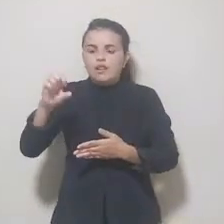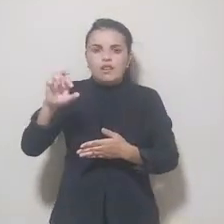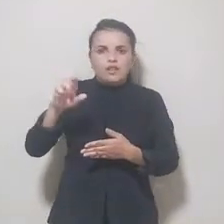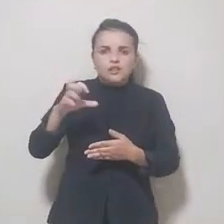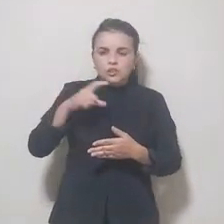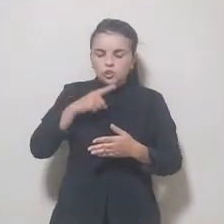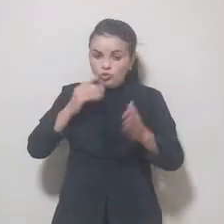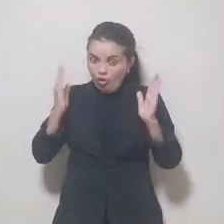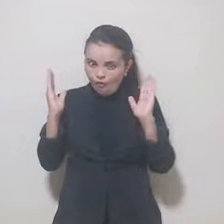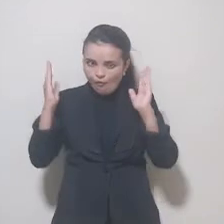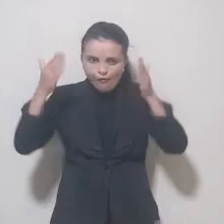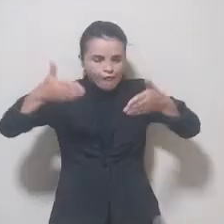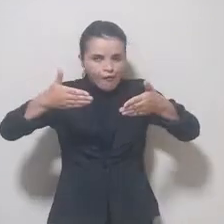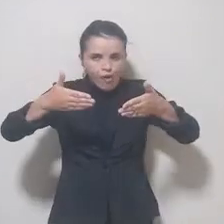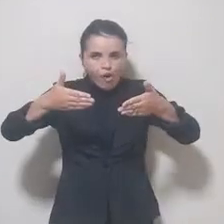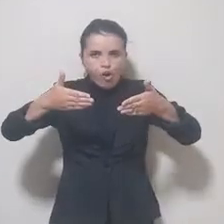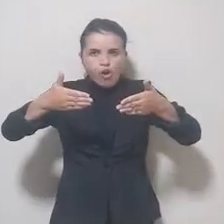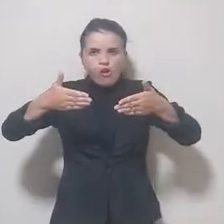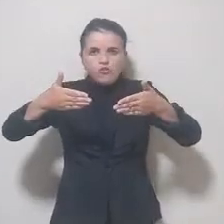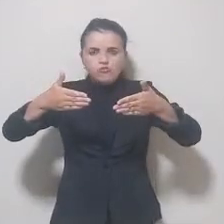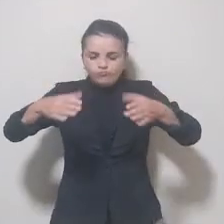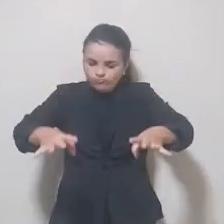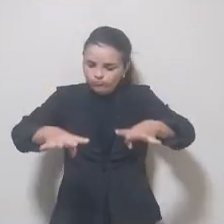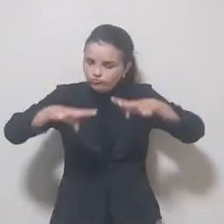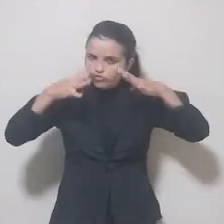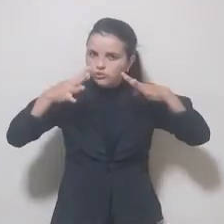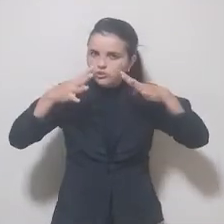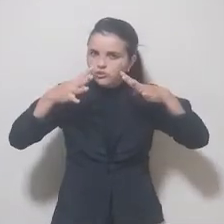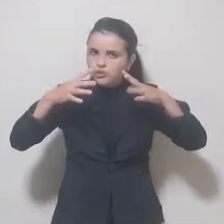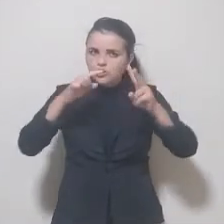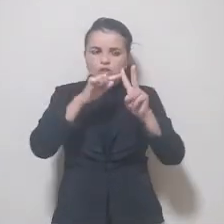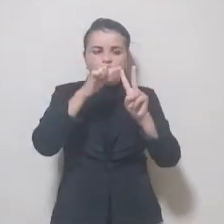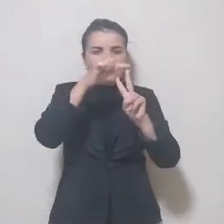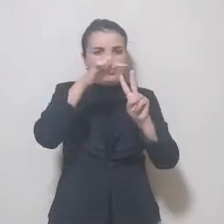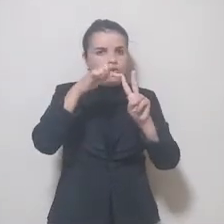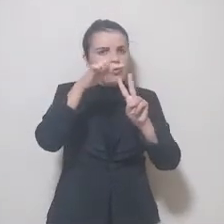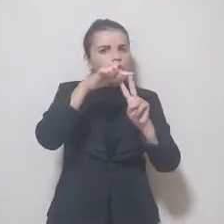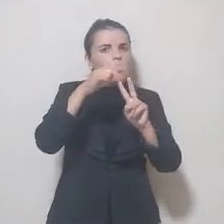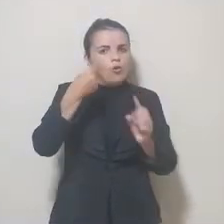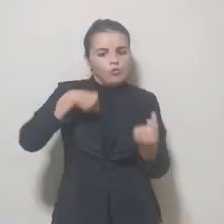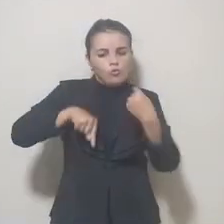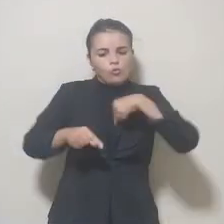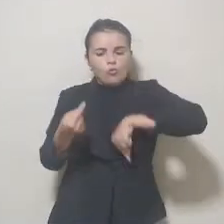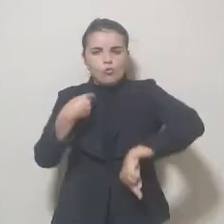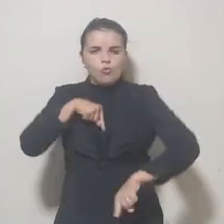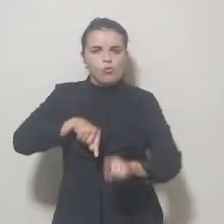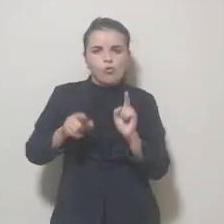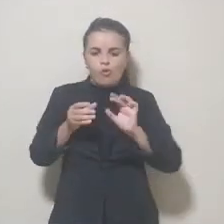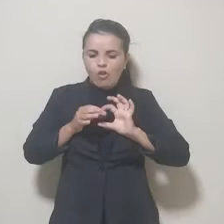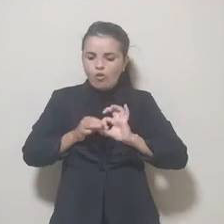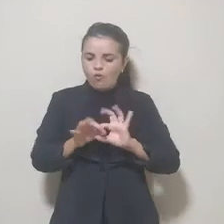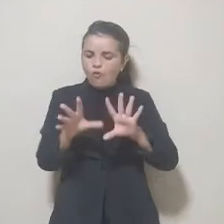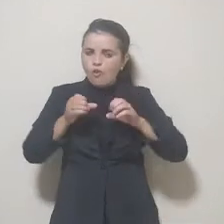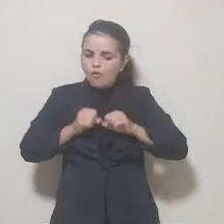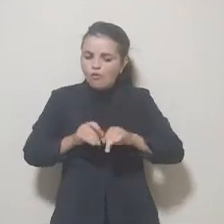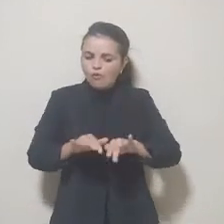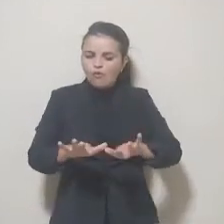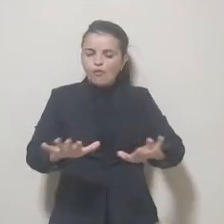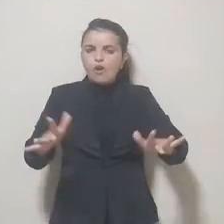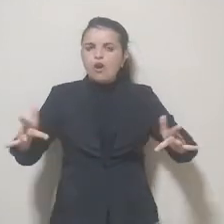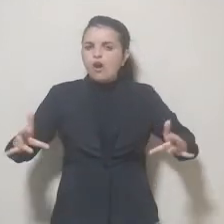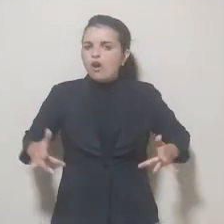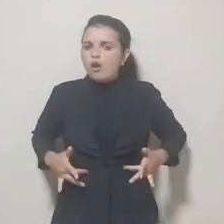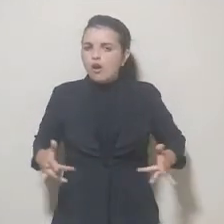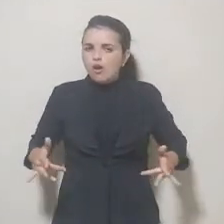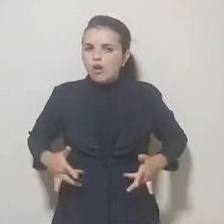gente tenha um maior foco, uma maior atenção, uma maior percepção. Então esses dois hormônios que são liberados pelas nossas glândulas suprarrenais, elas